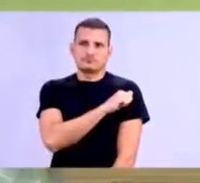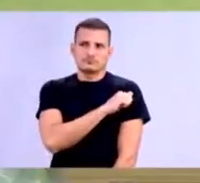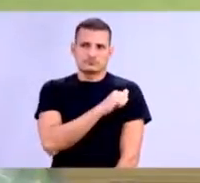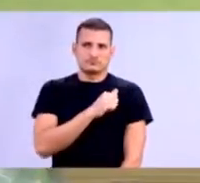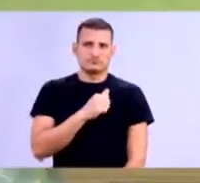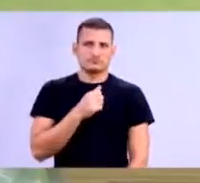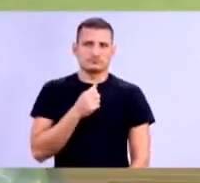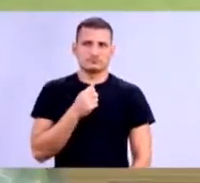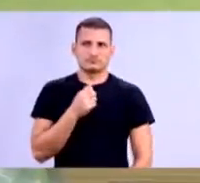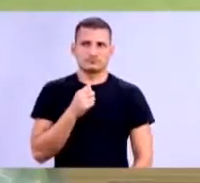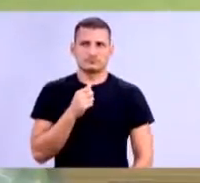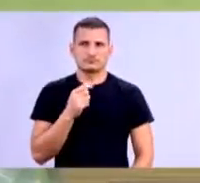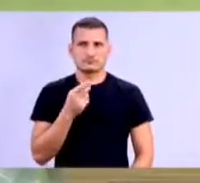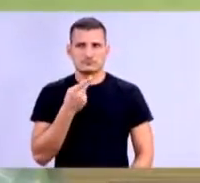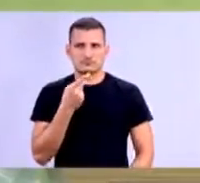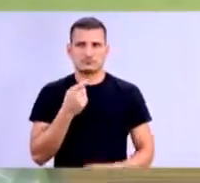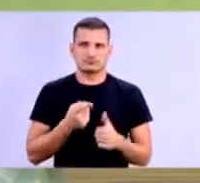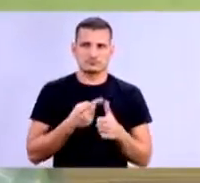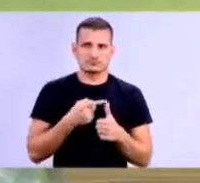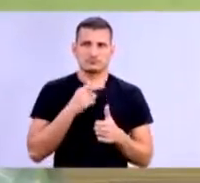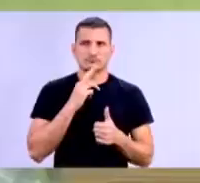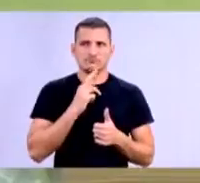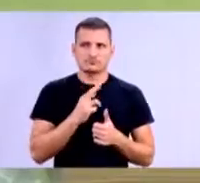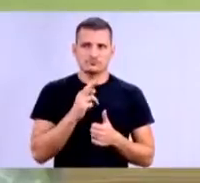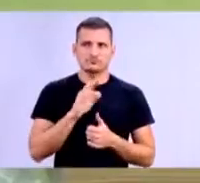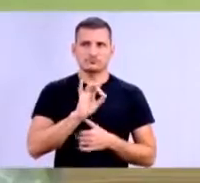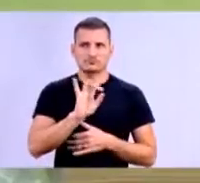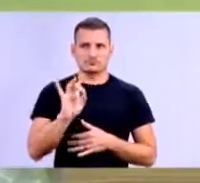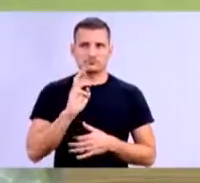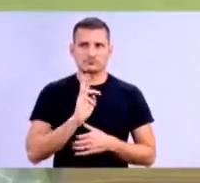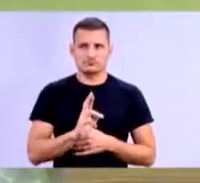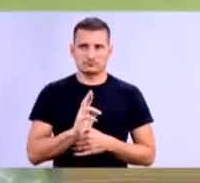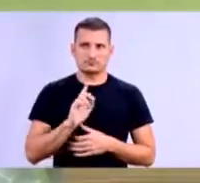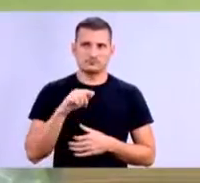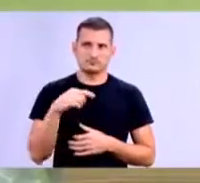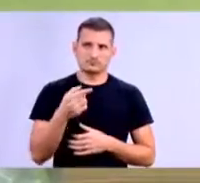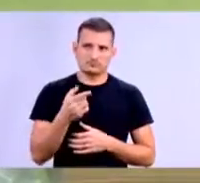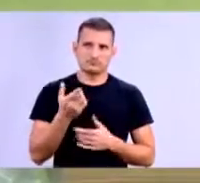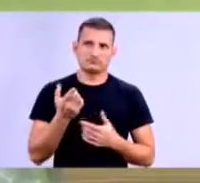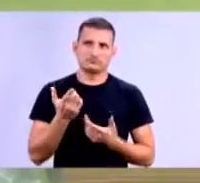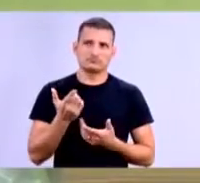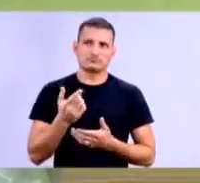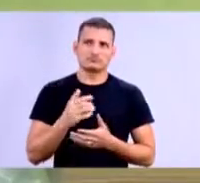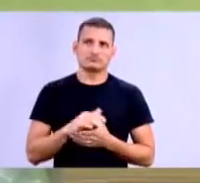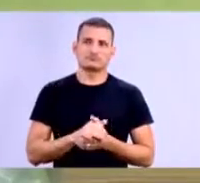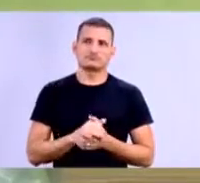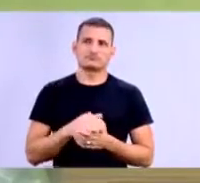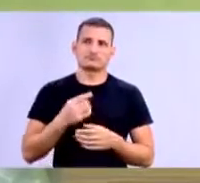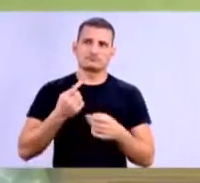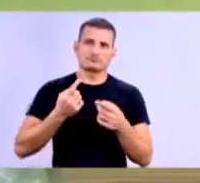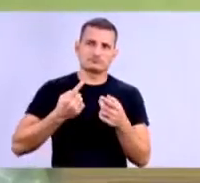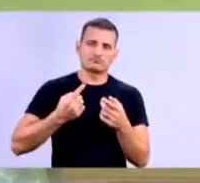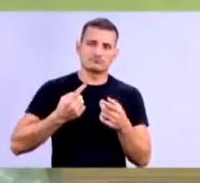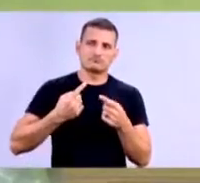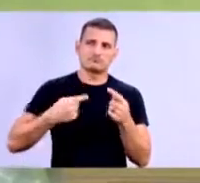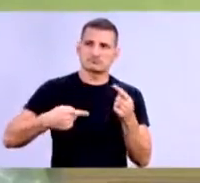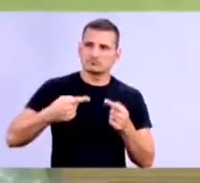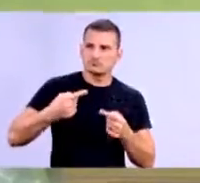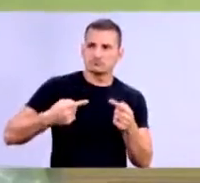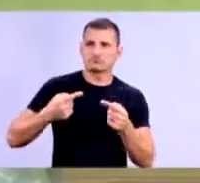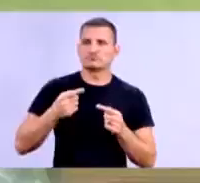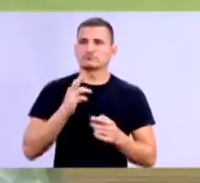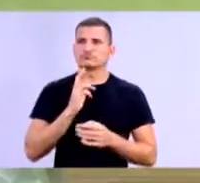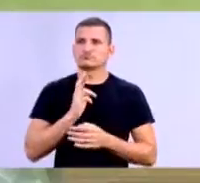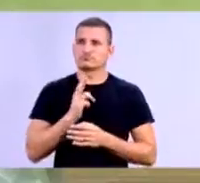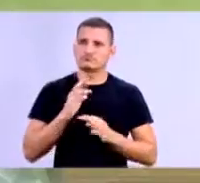primeiro responderam as questões, cada um respondeu, e depois socializaram as respostas entre os alunos, todos